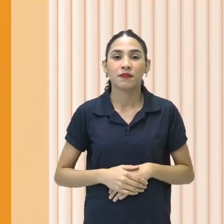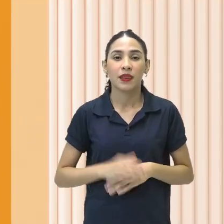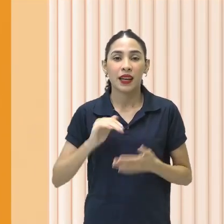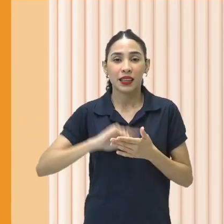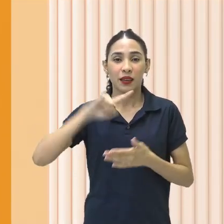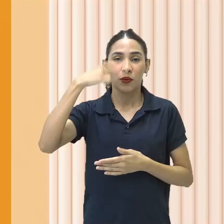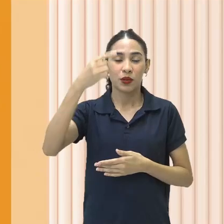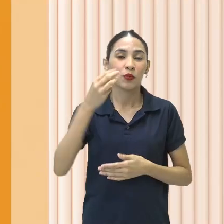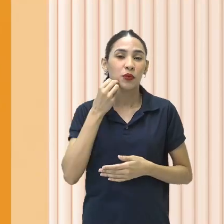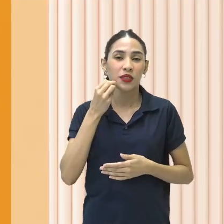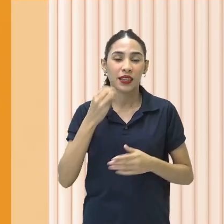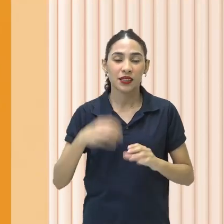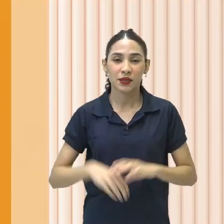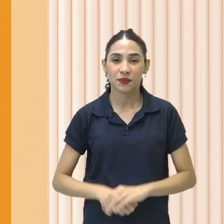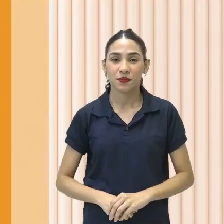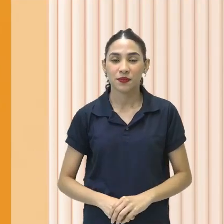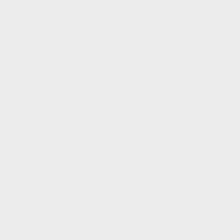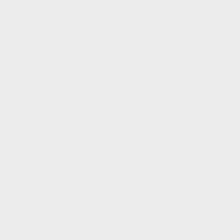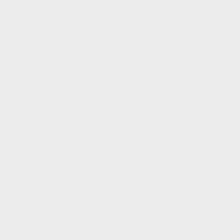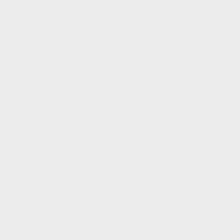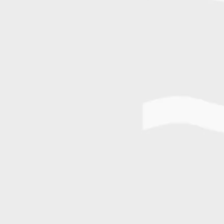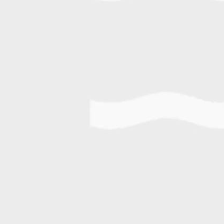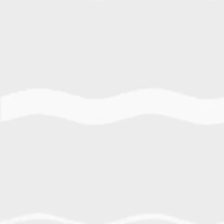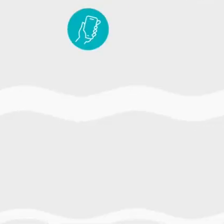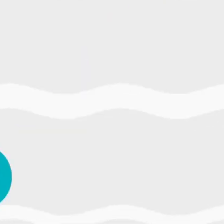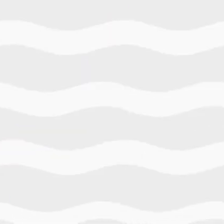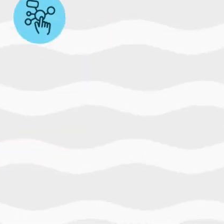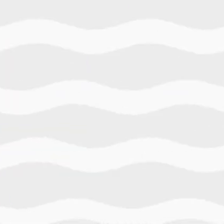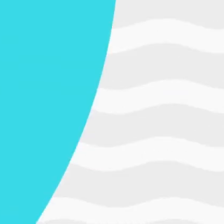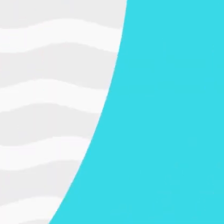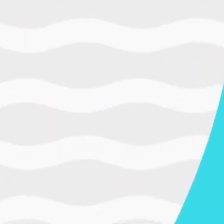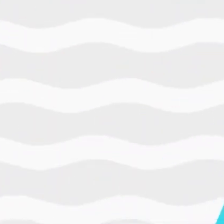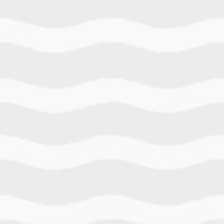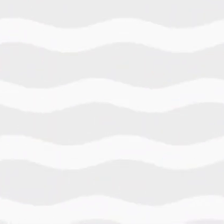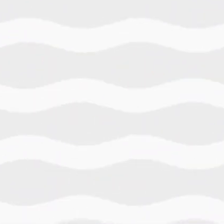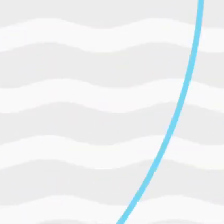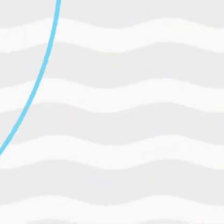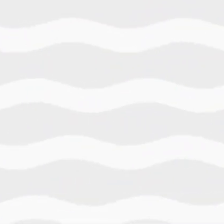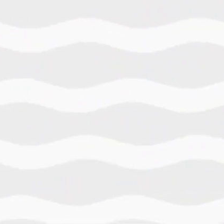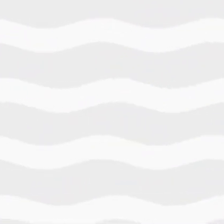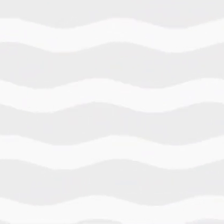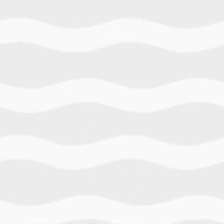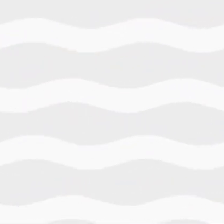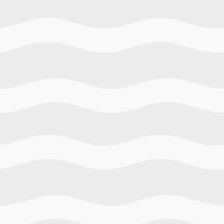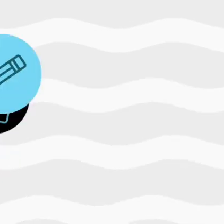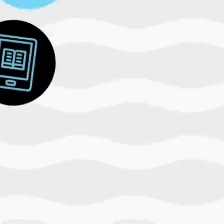e até a próxima.